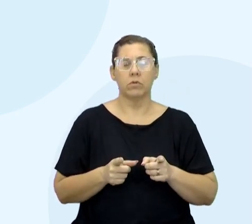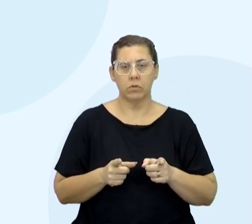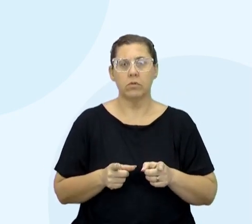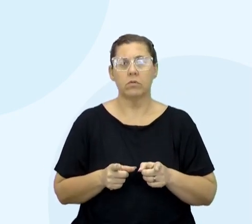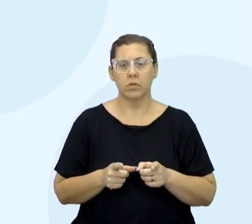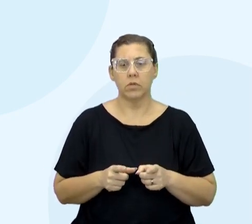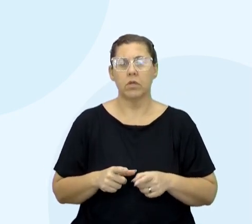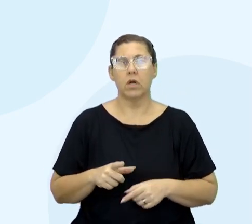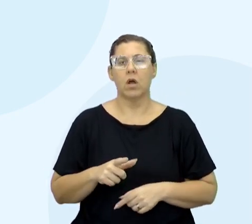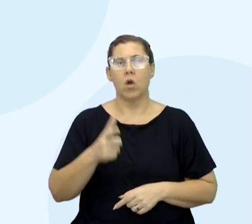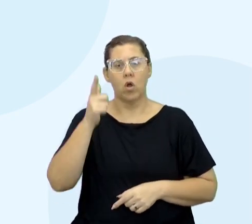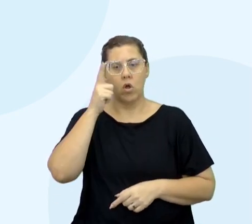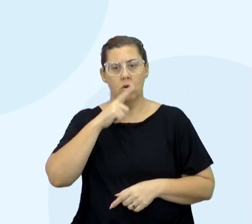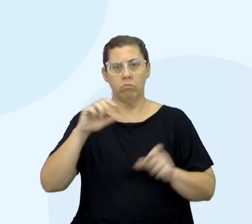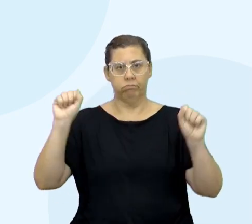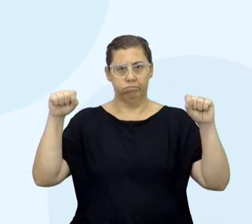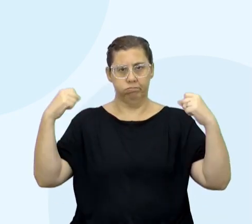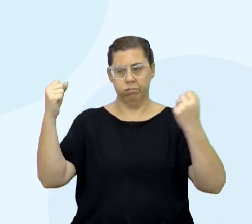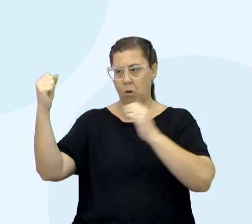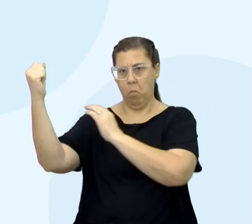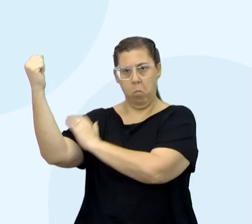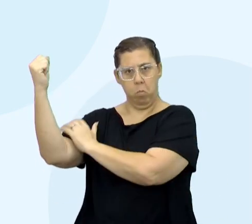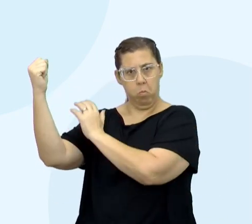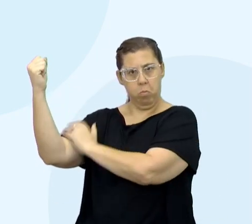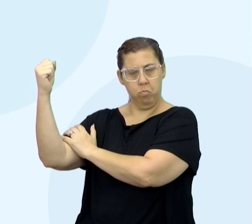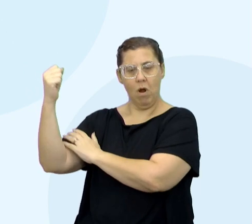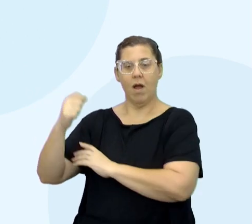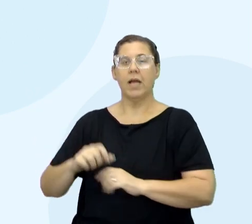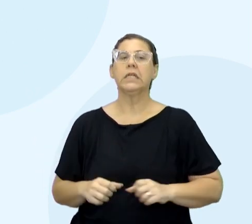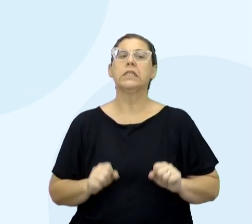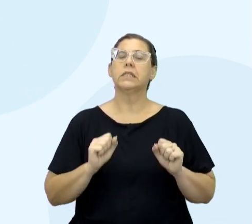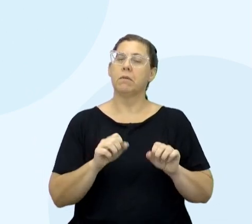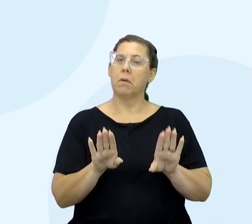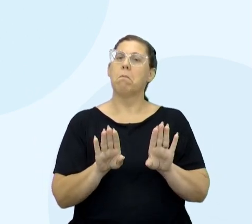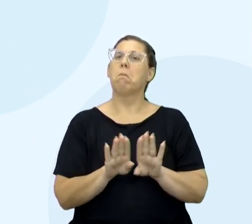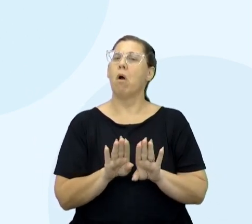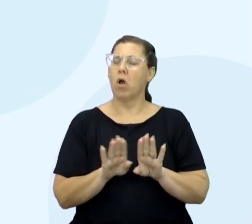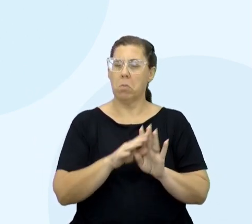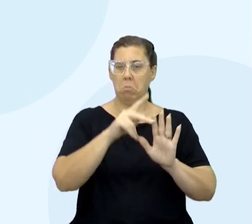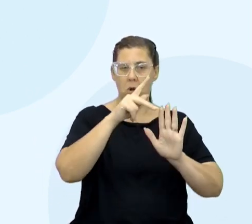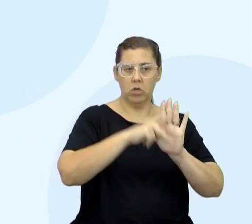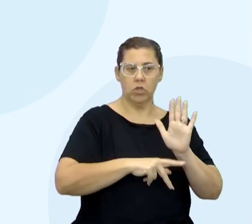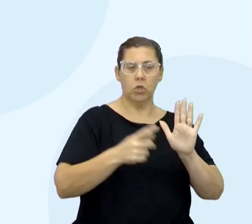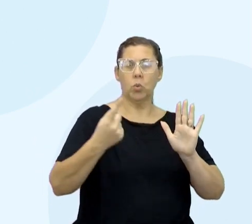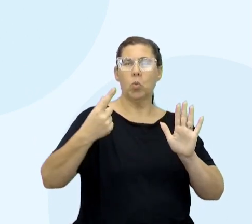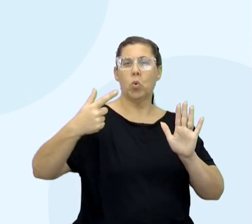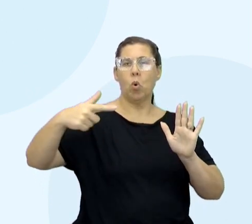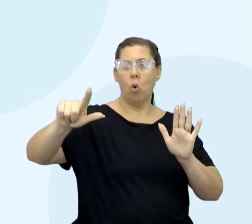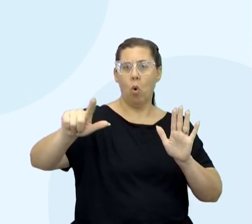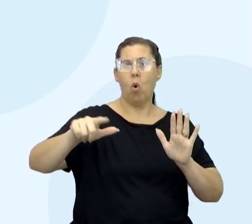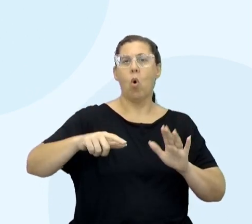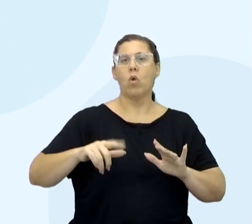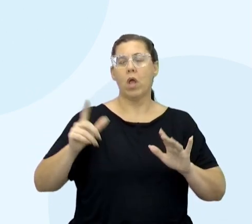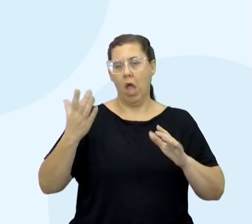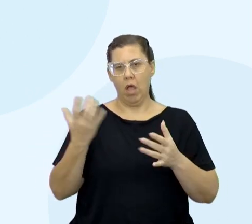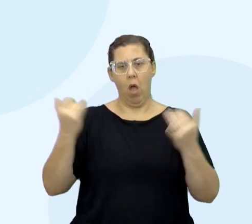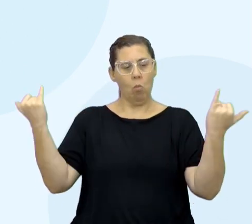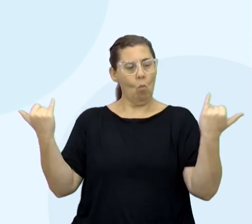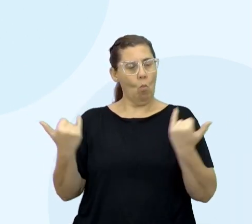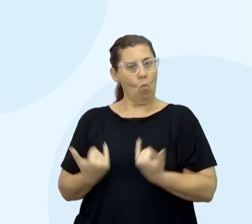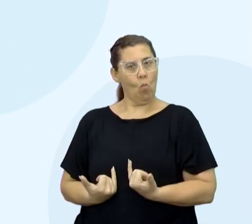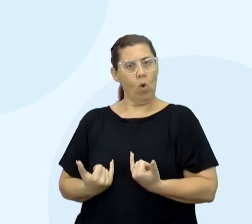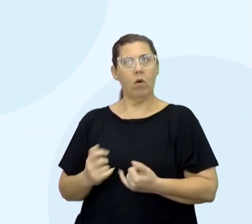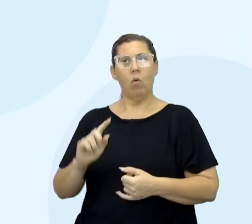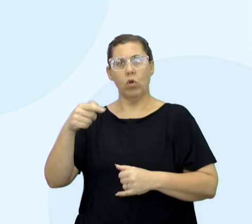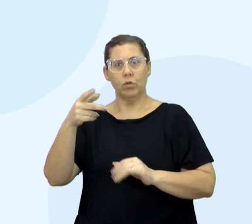massa muscular, né? E aí também a gente pode ter outros projetos e querer emagrecer ou ter